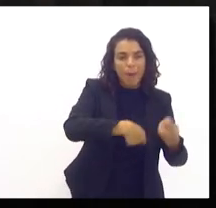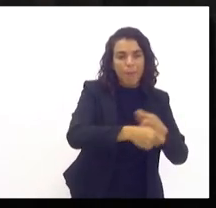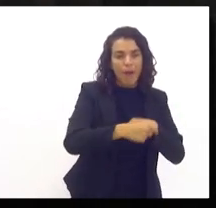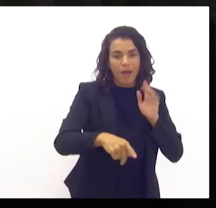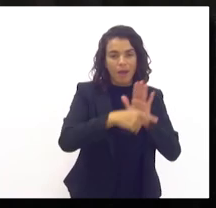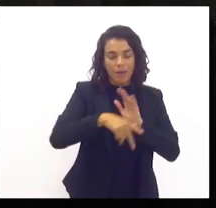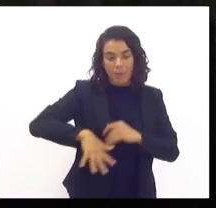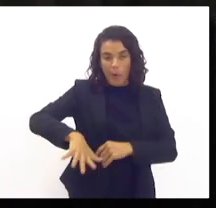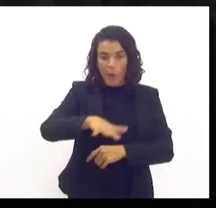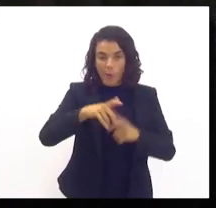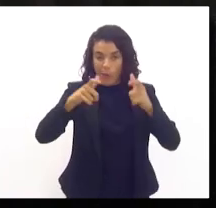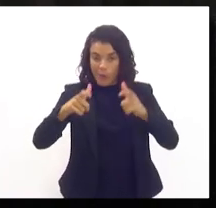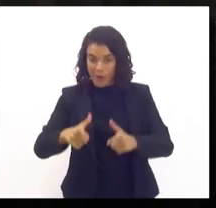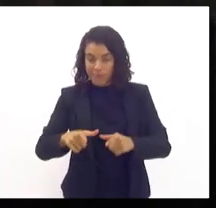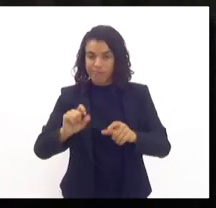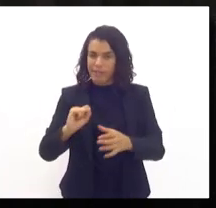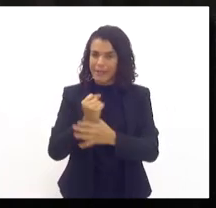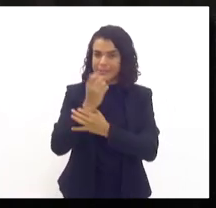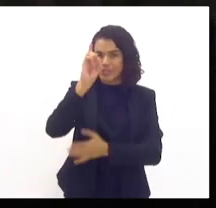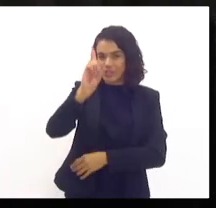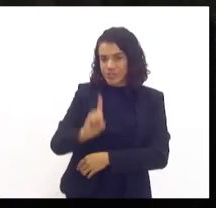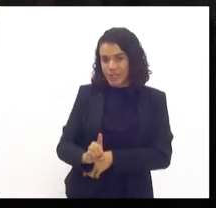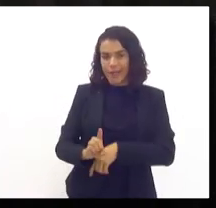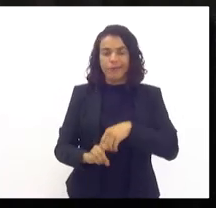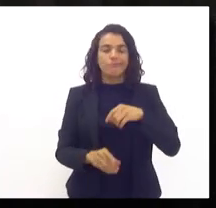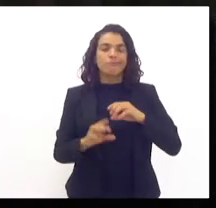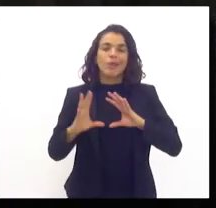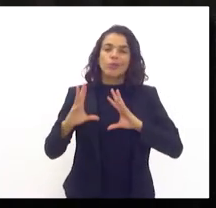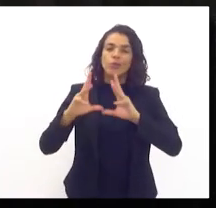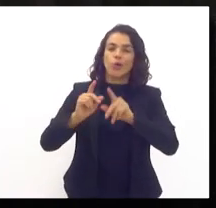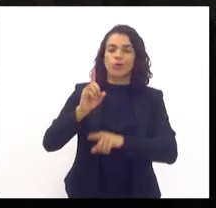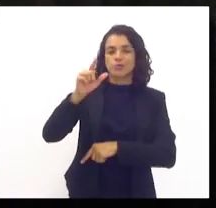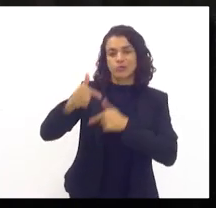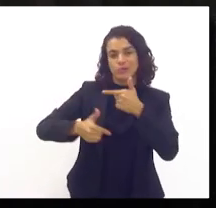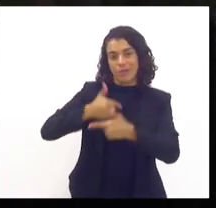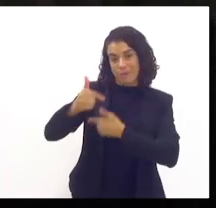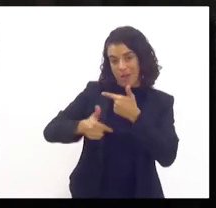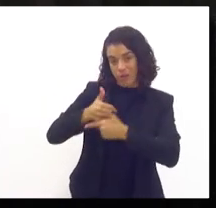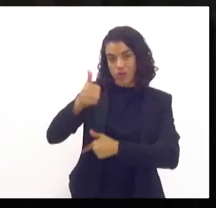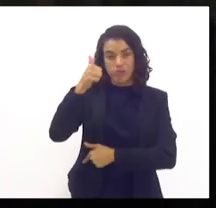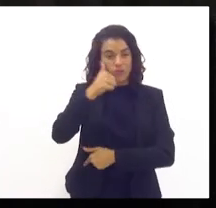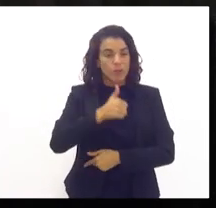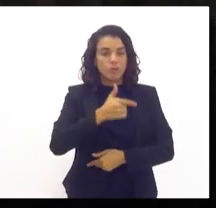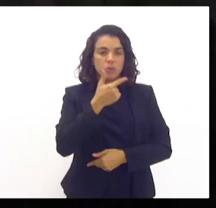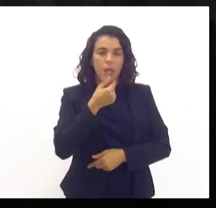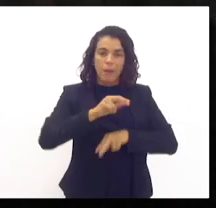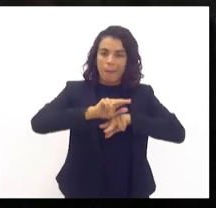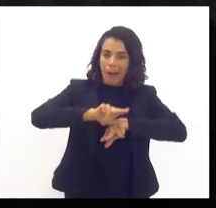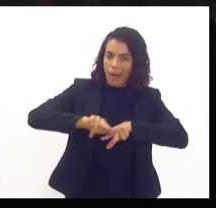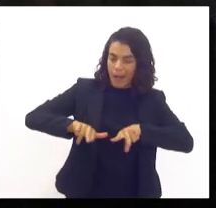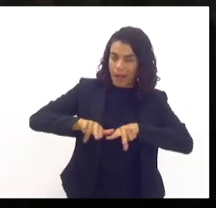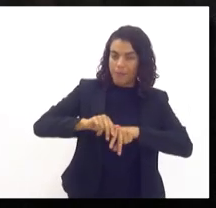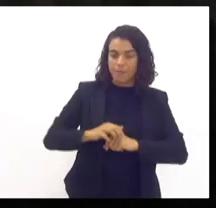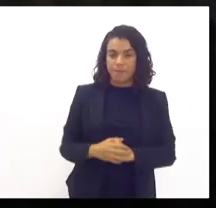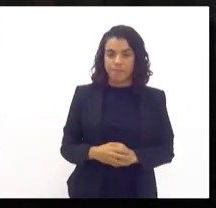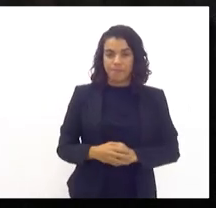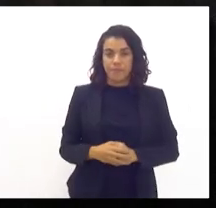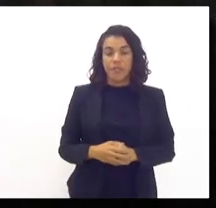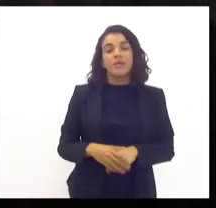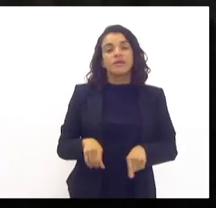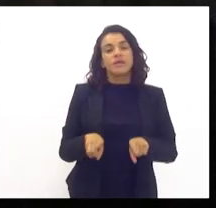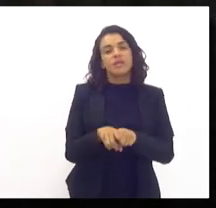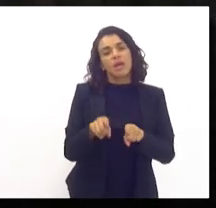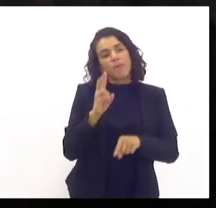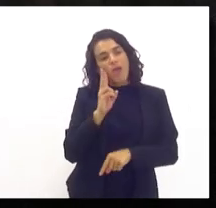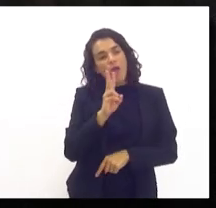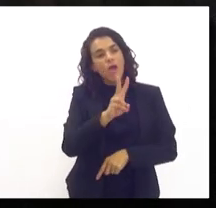e garantir direitos para seus trabalhadores e para as suas trabalhadoras. Olhar para a